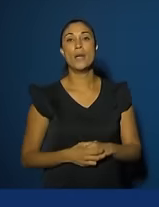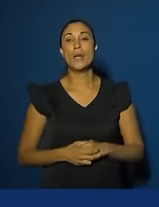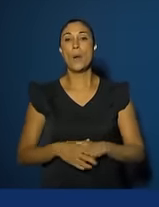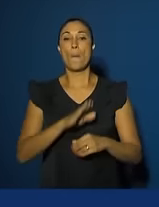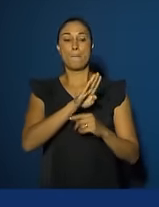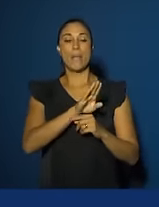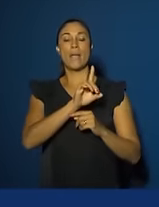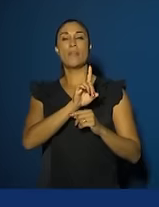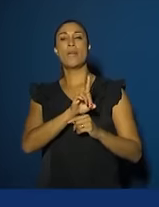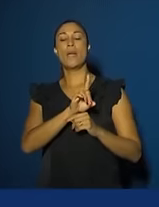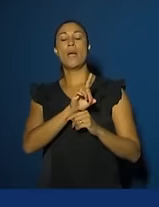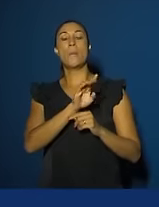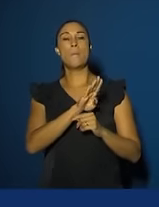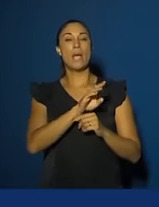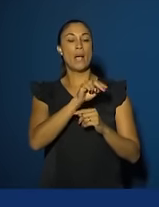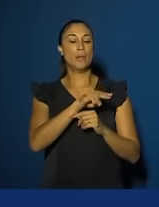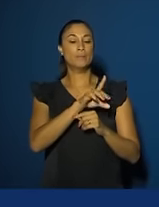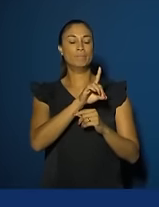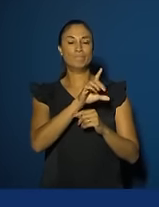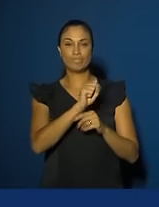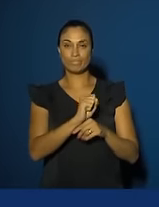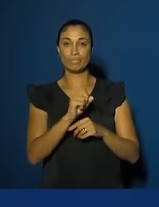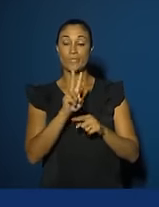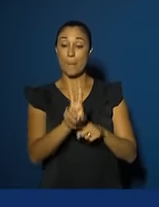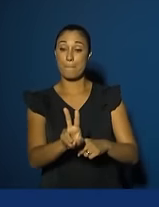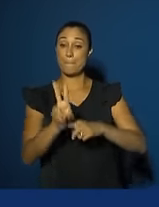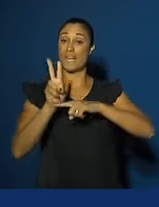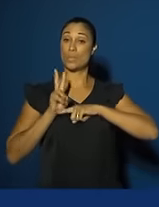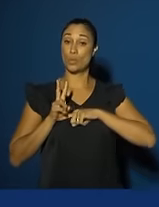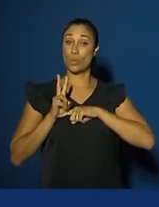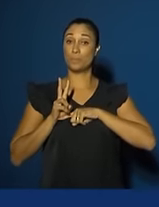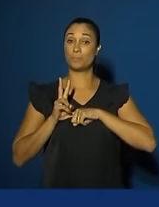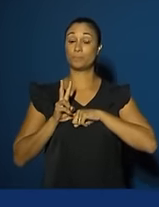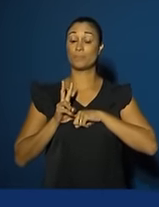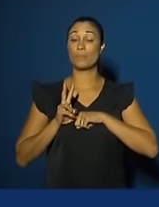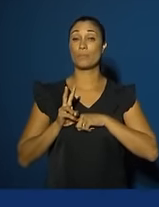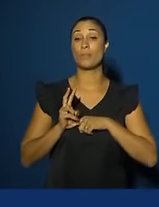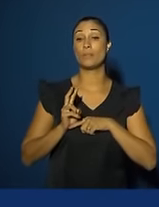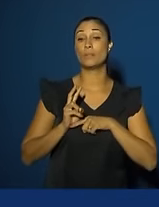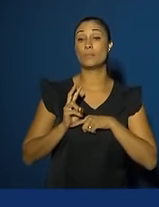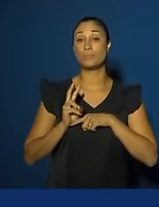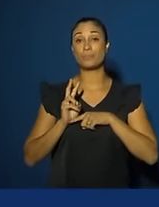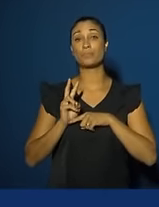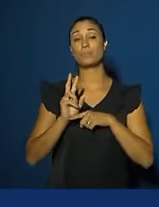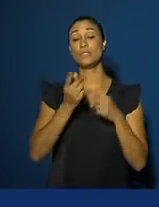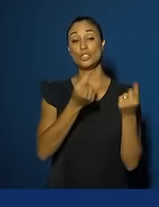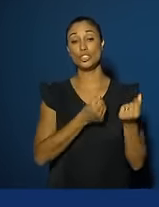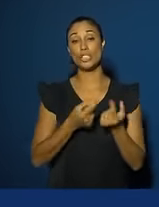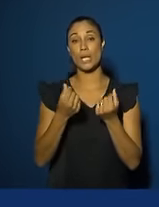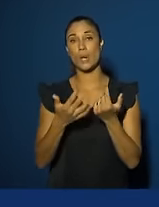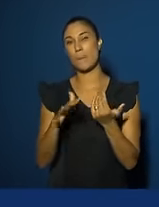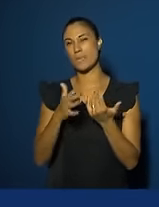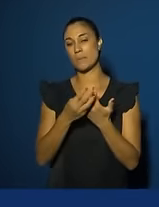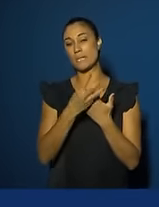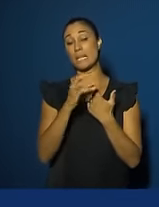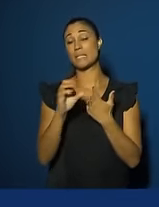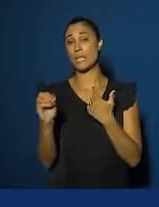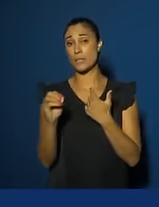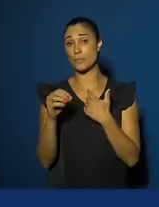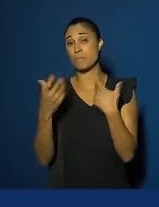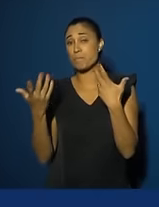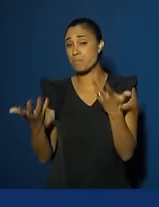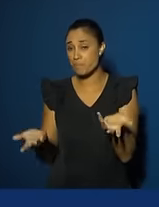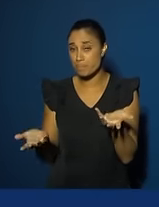BNDS emprestou 72 bilhões o ano passado você multiplicar por 472 você vai chegar pertinho de 300